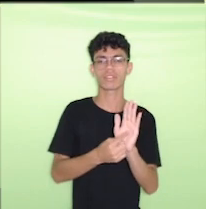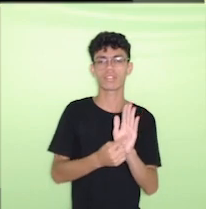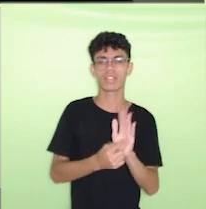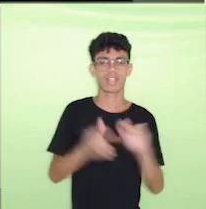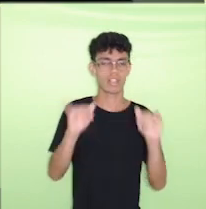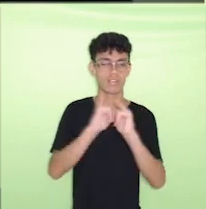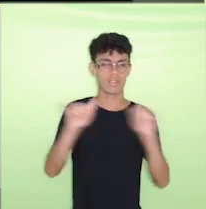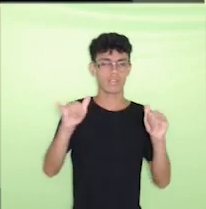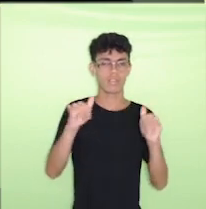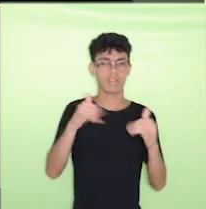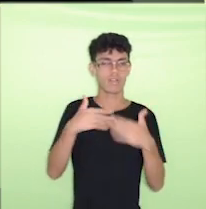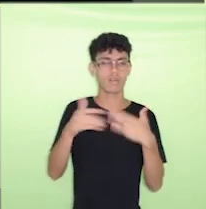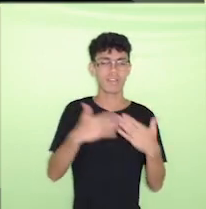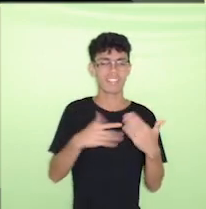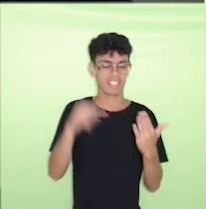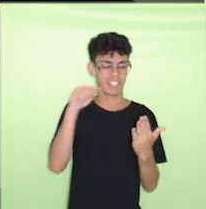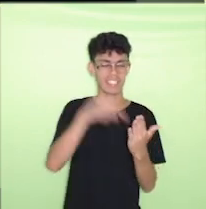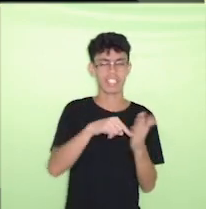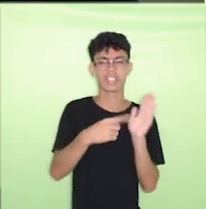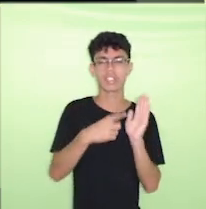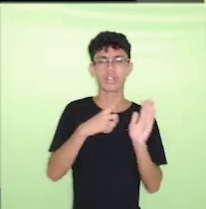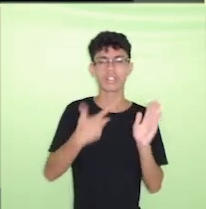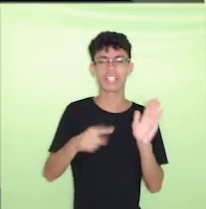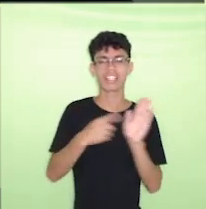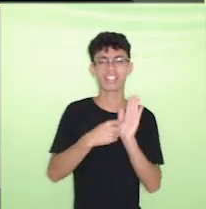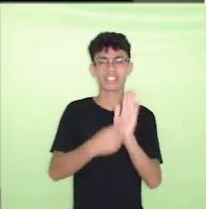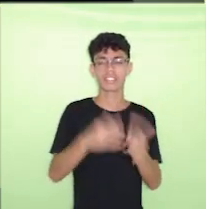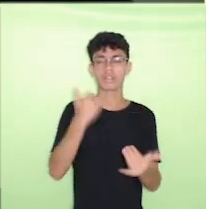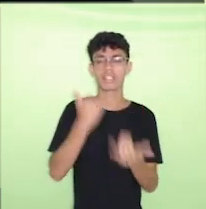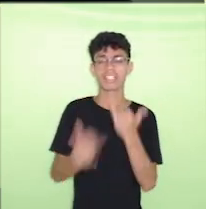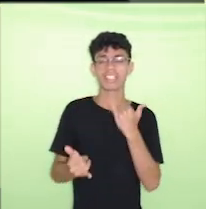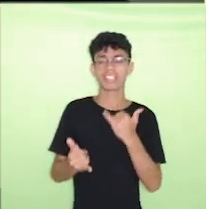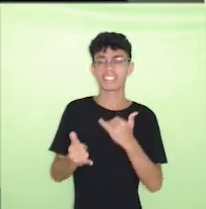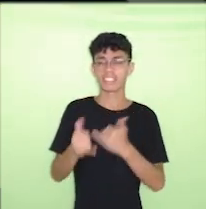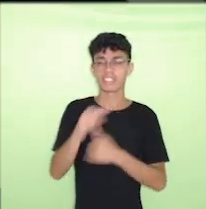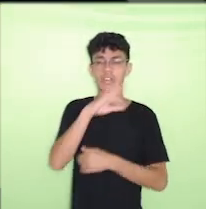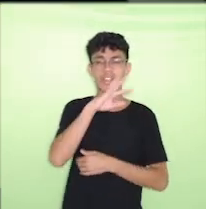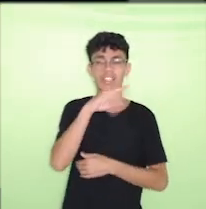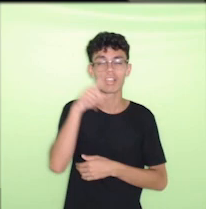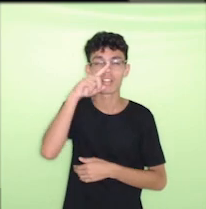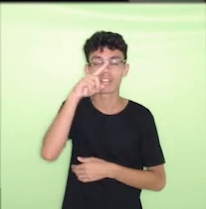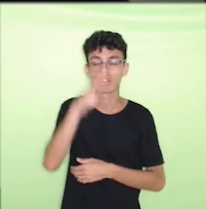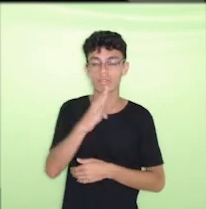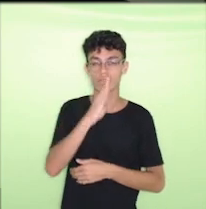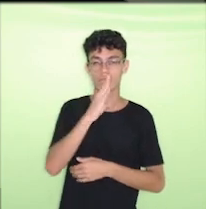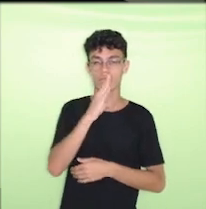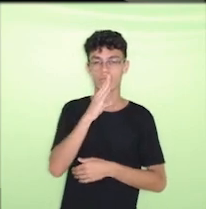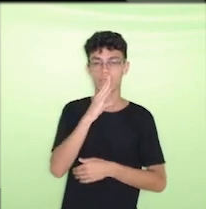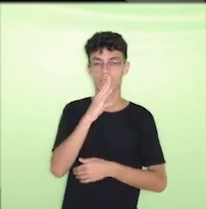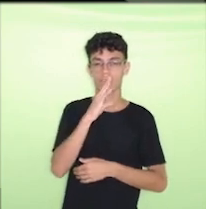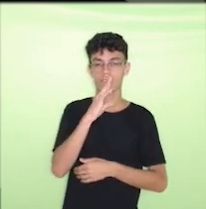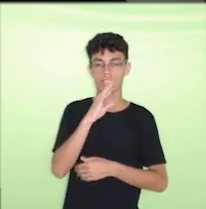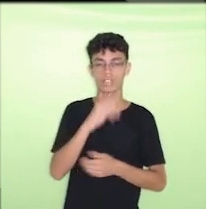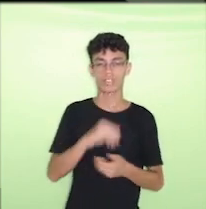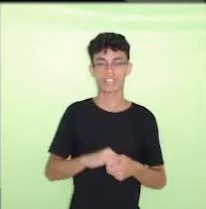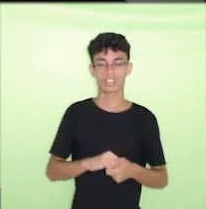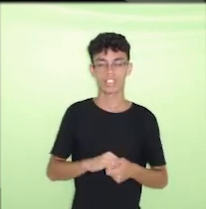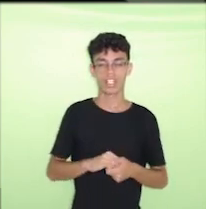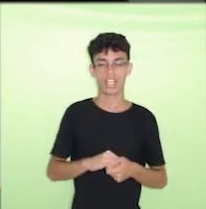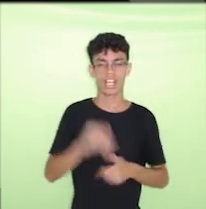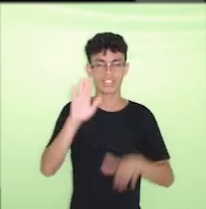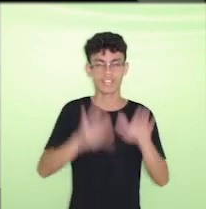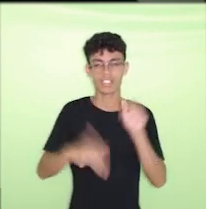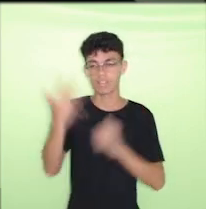Ela disse alguma coisa que não consta nos relatórios? Isso me parece grave. Cale-se. Nem tudo é para o olho de